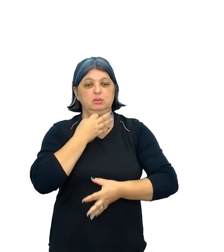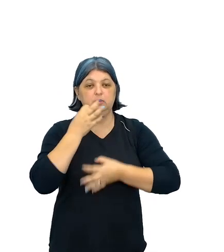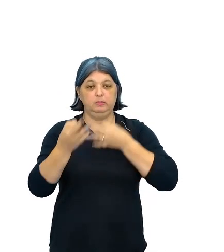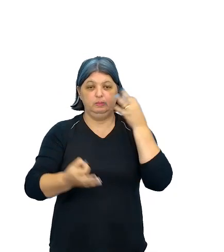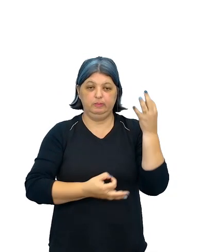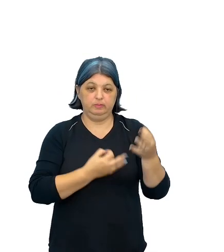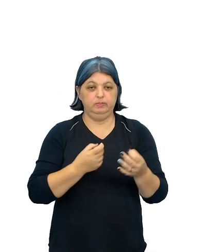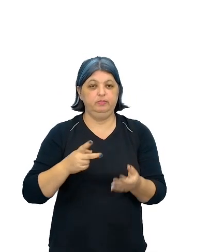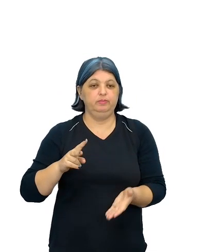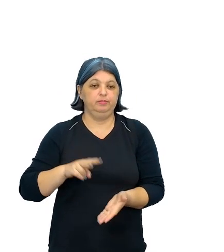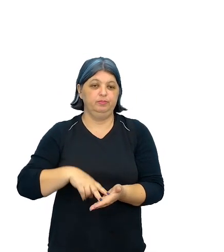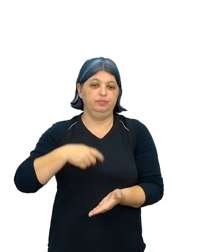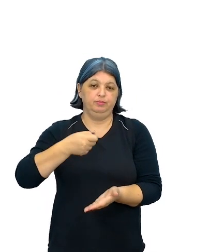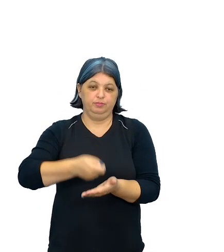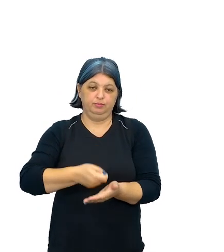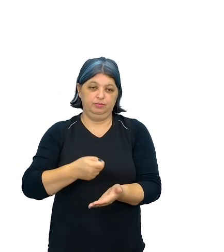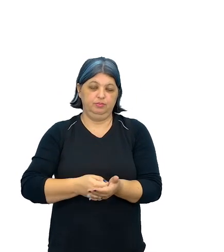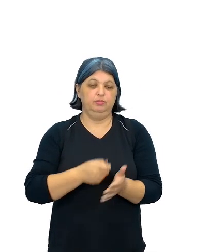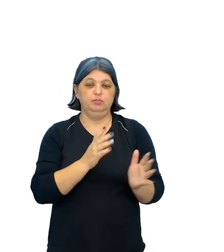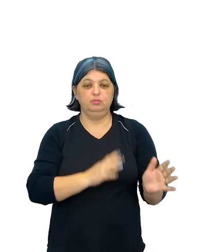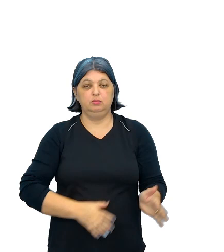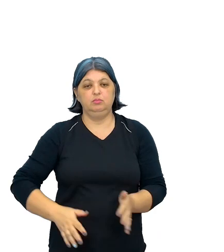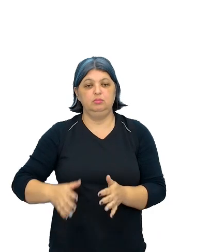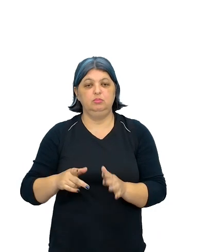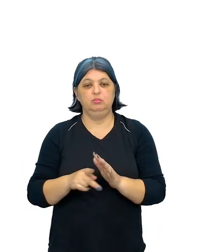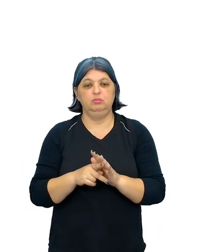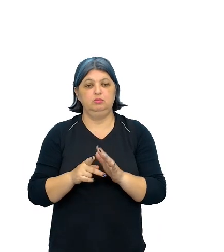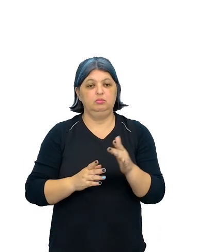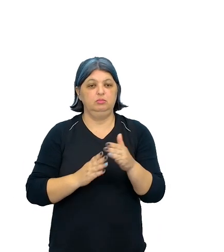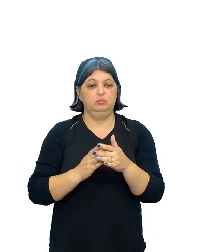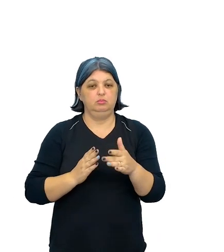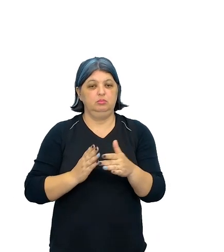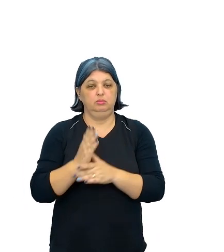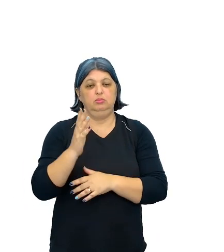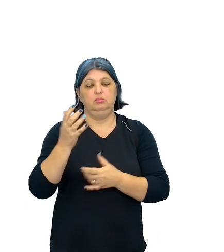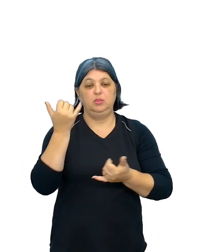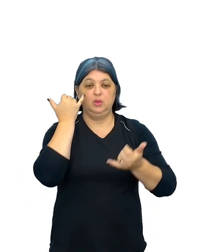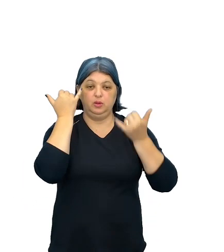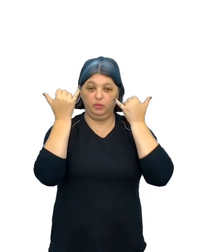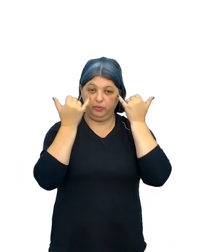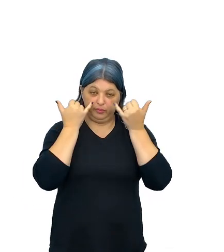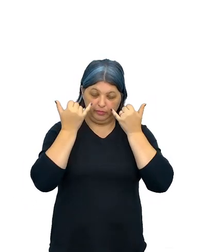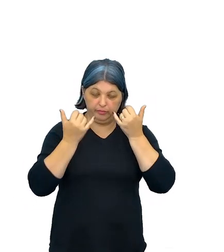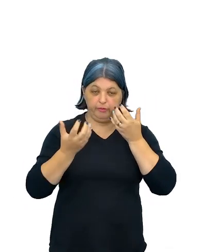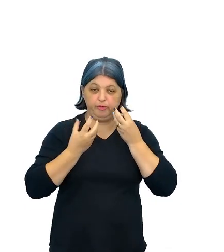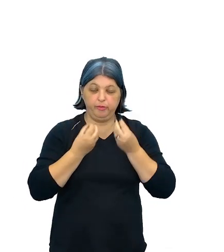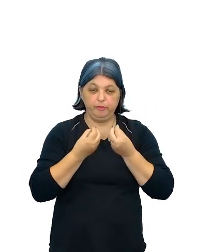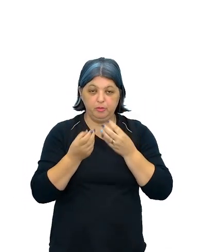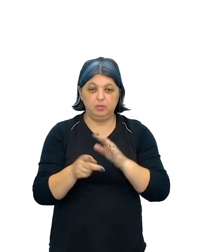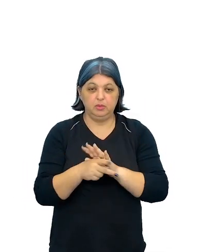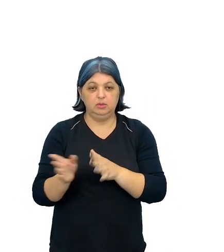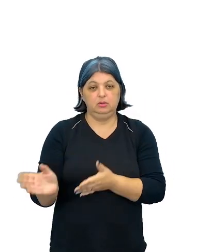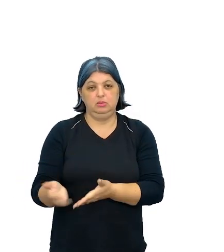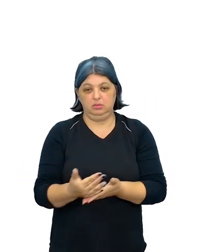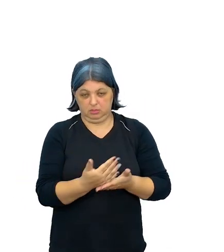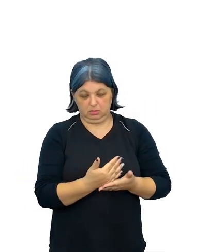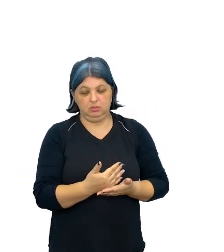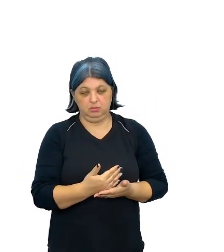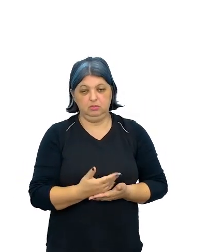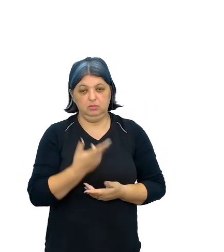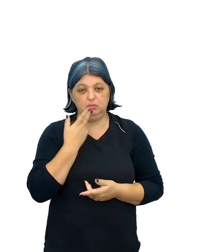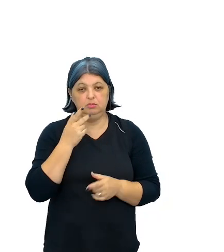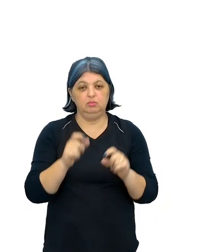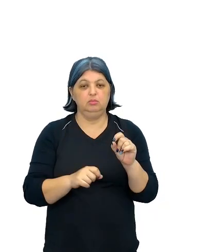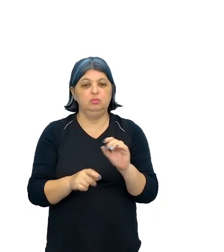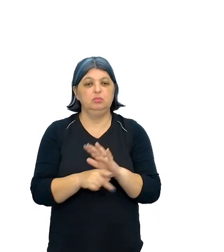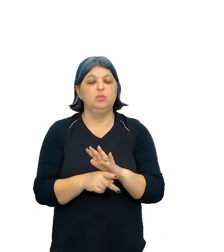colaborativa, resiliente, produtiva, que extrapole o acúmulo das informações. Edgar Morin, que fala muito sobre isso, né, quando